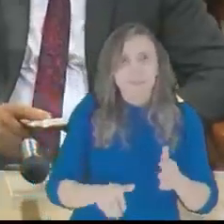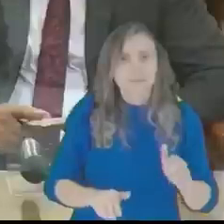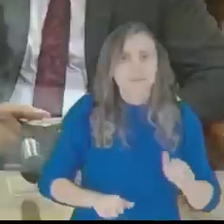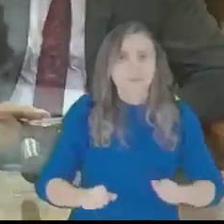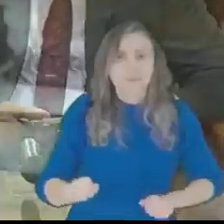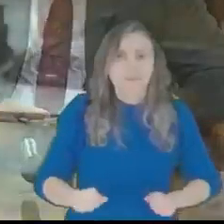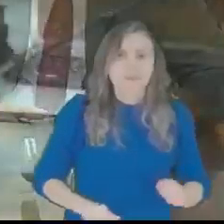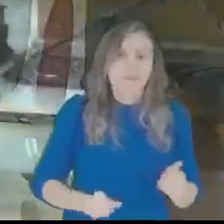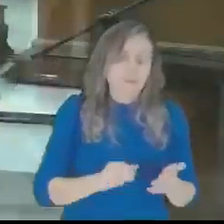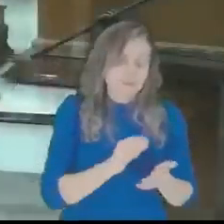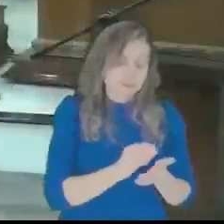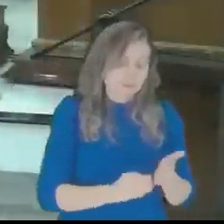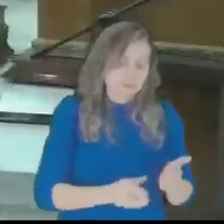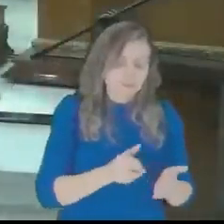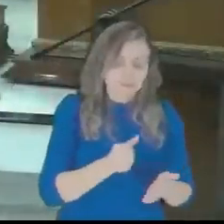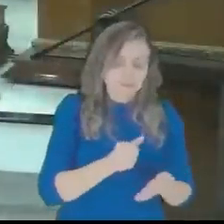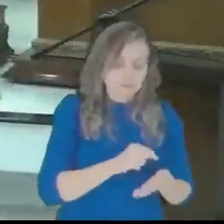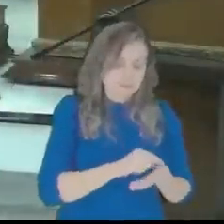leia por gentileza.